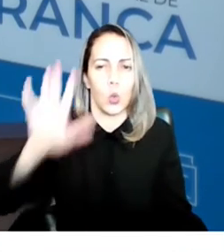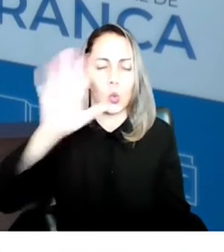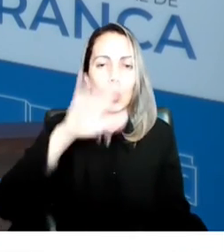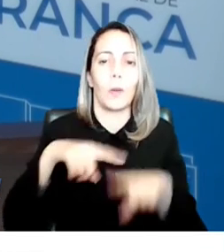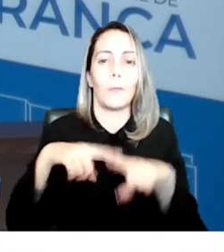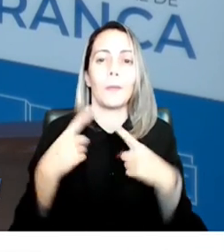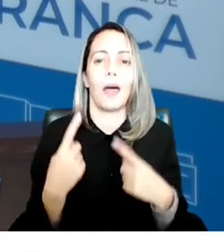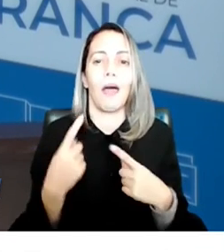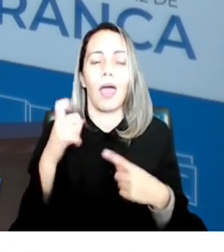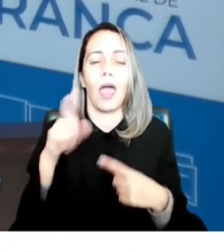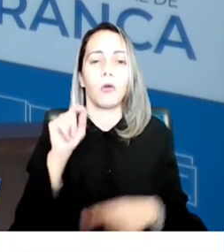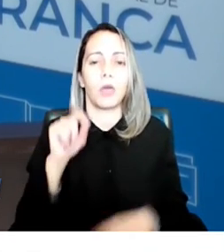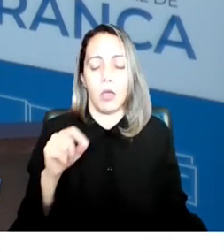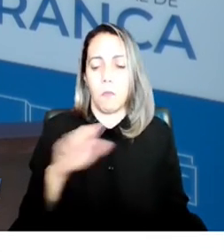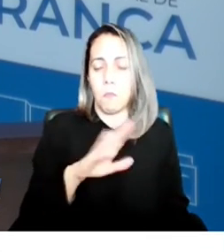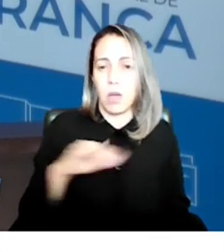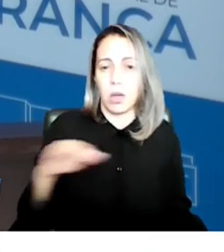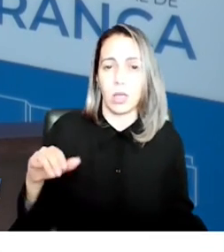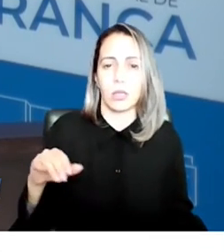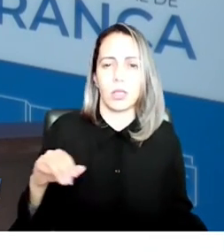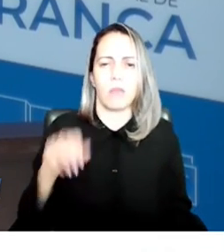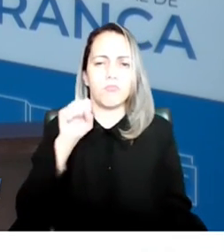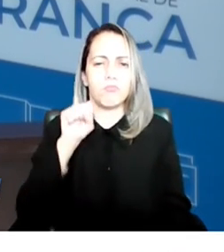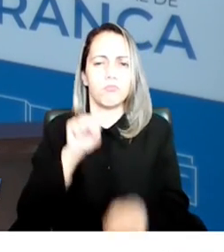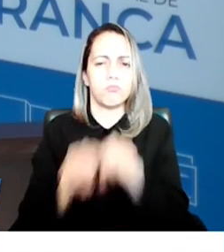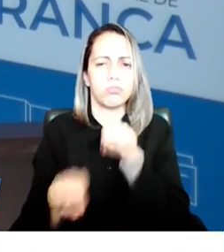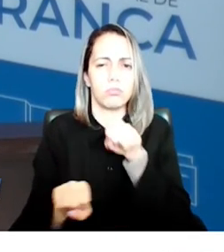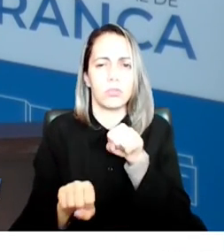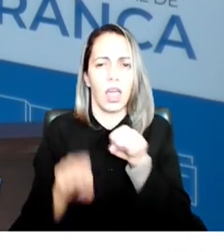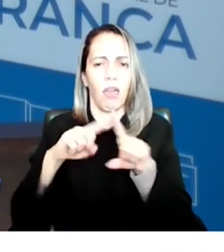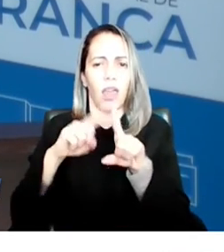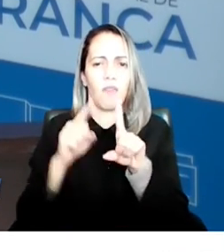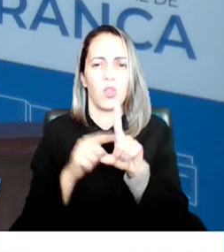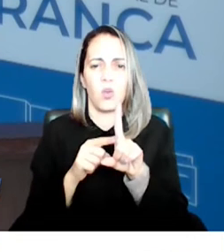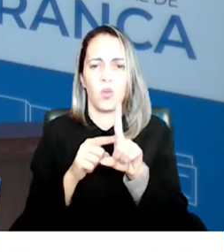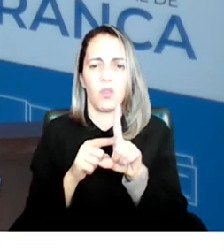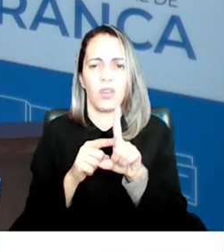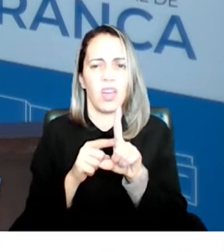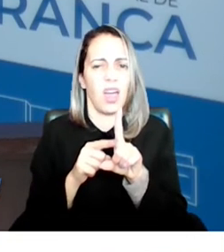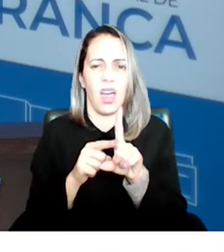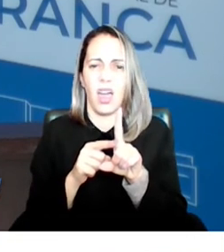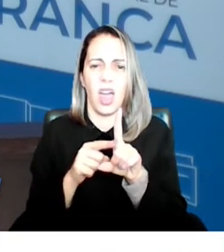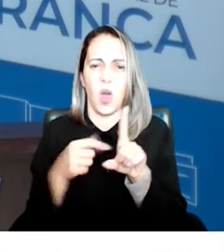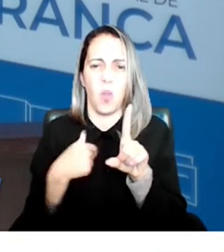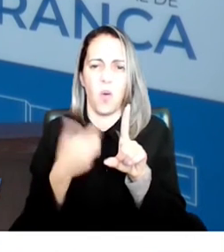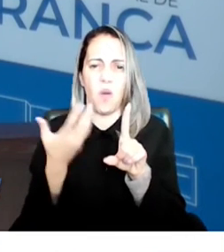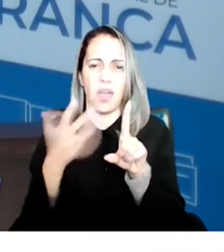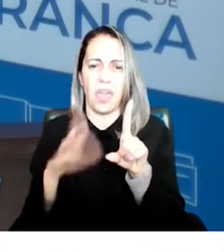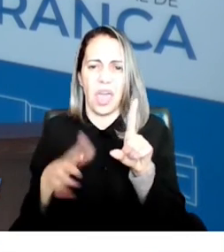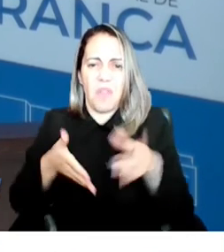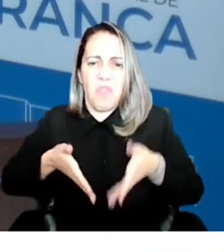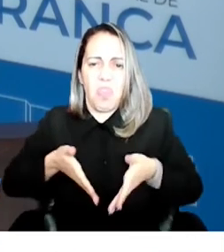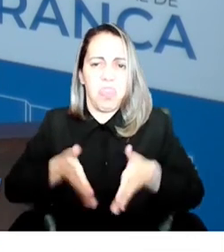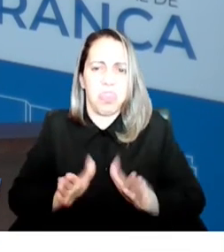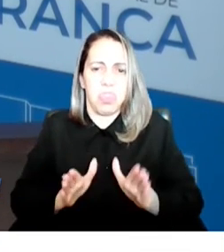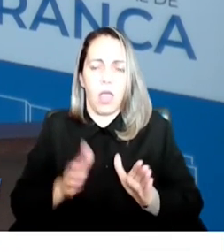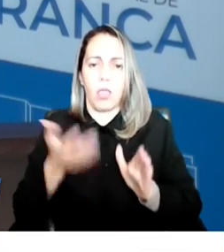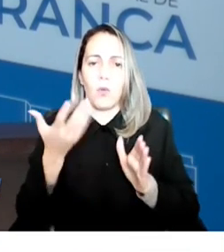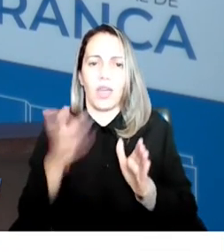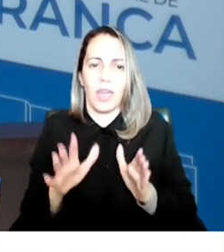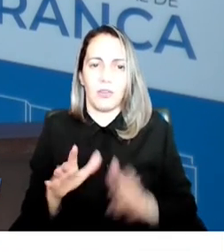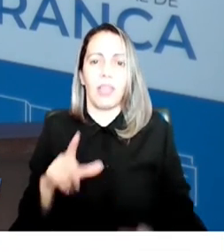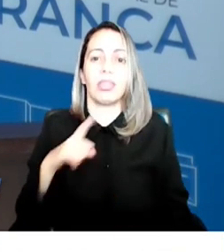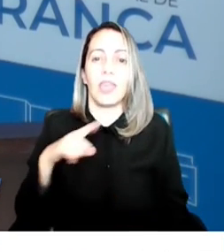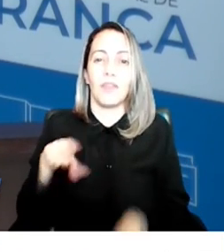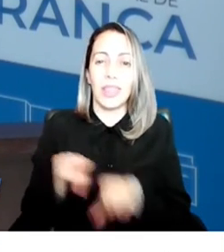estupro, não quis a criança, foi crucificada. Tivemos uma atriz, 19, 20 anos de